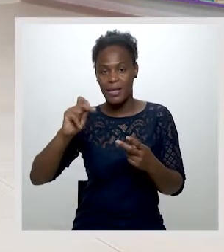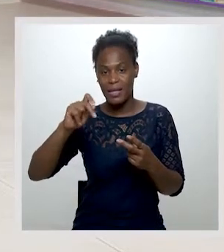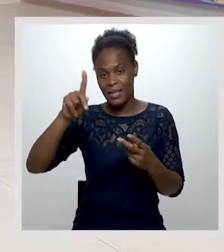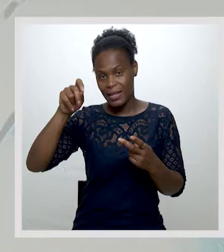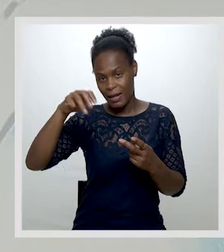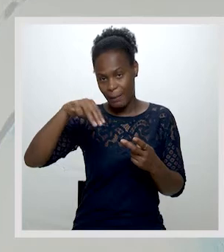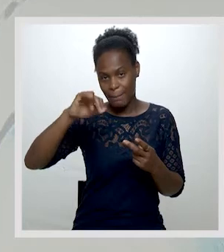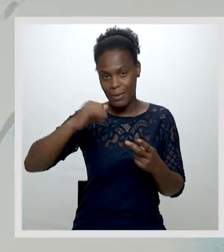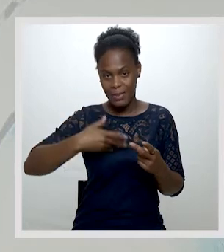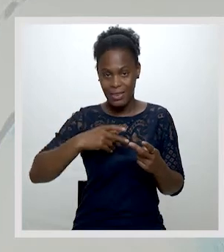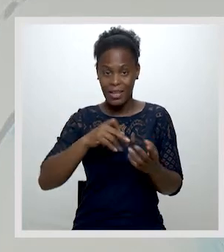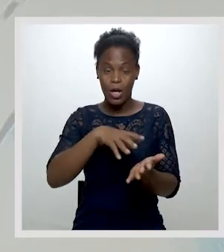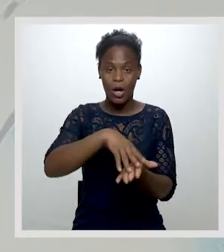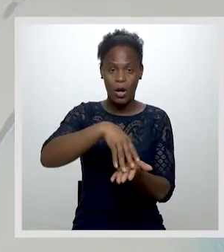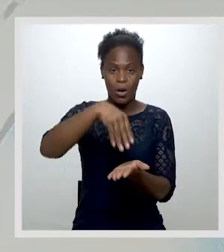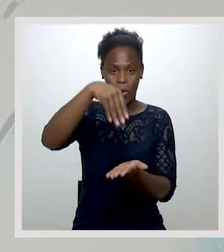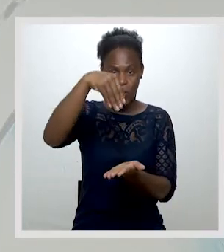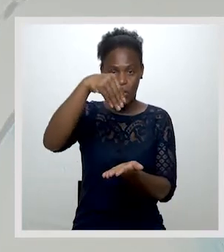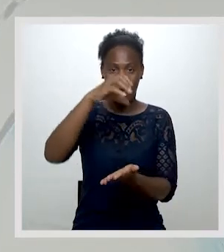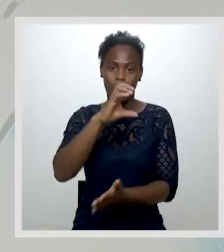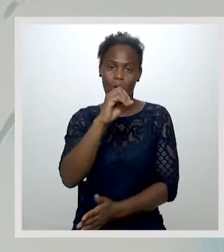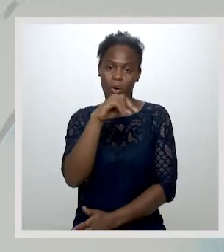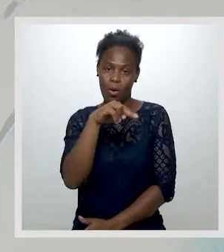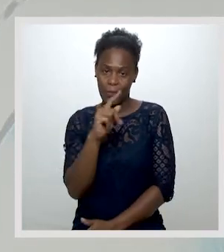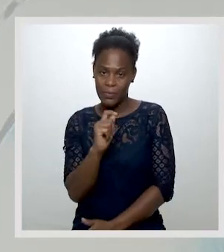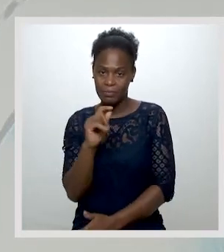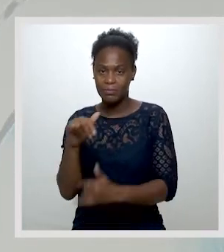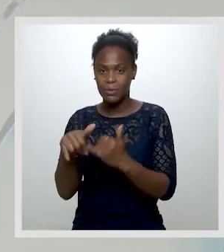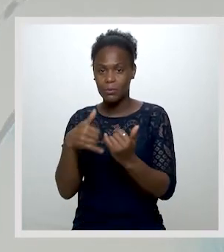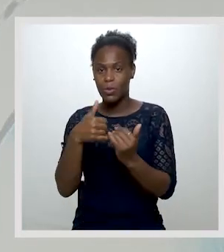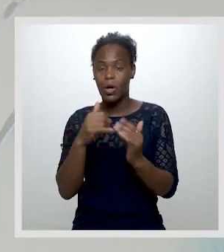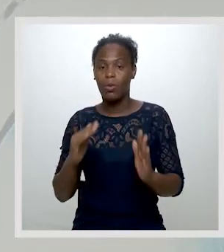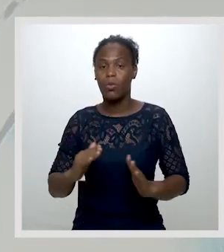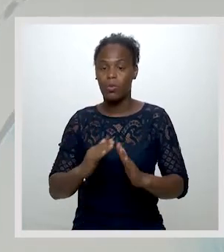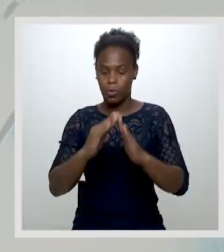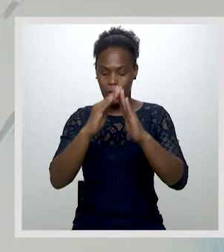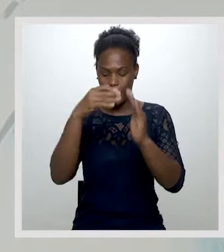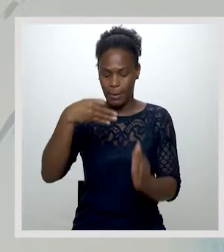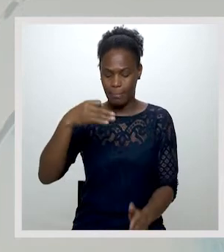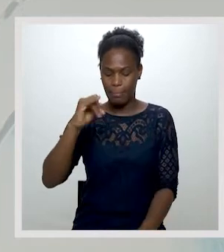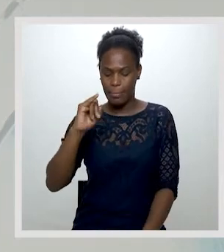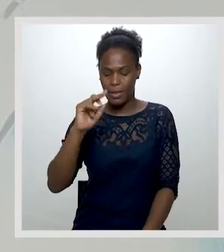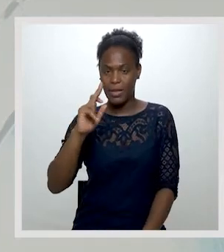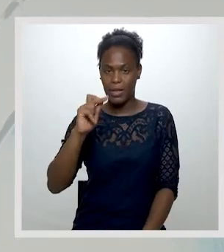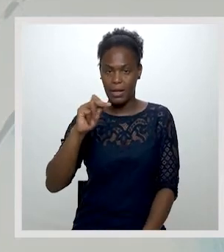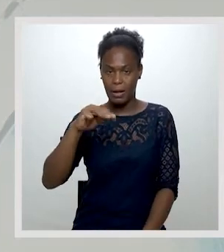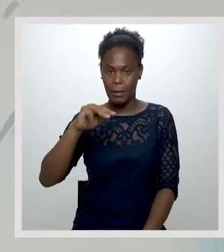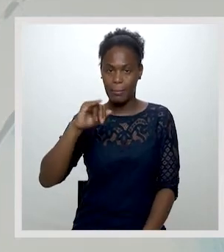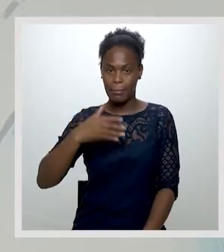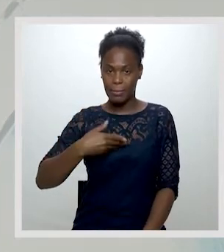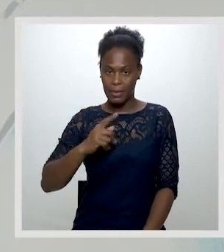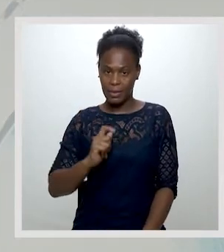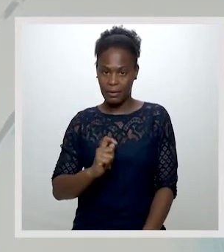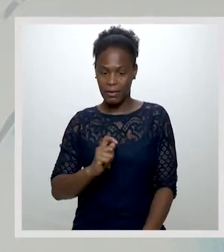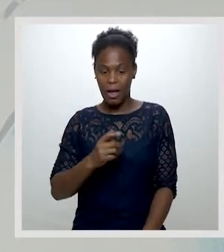Reparem. O cone, que é o sólido que acabamos de ver, reparem que